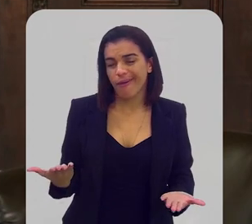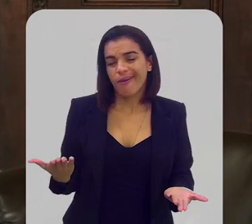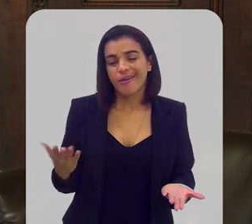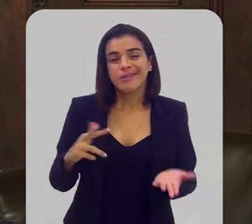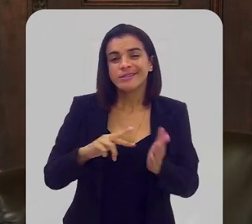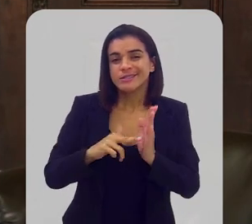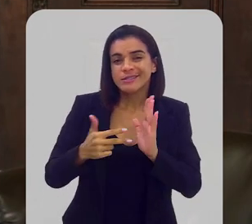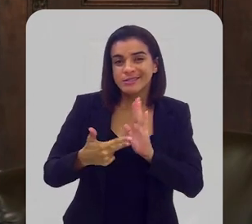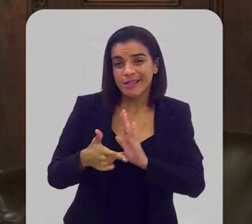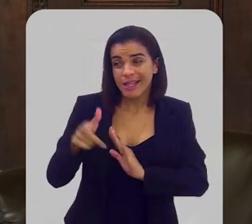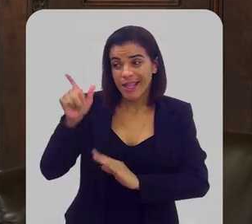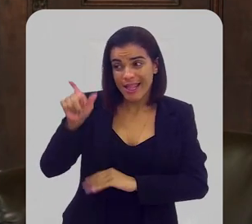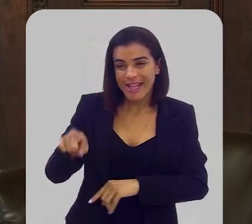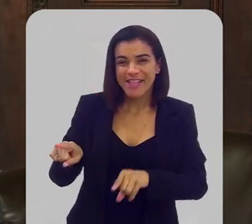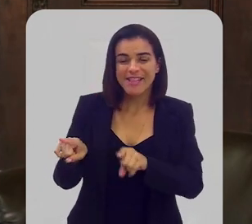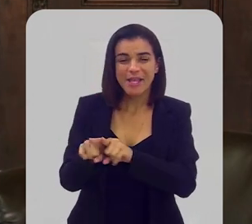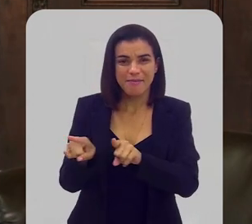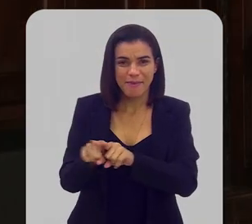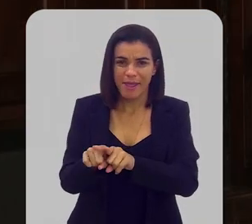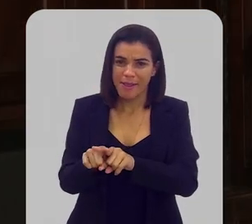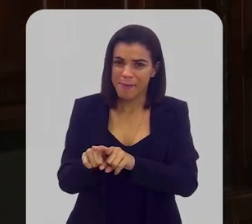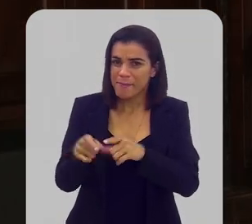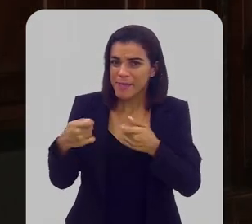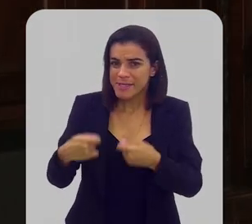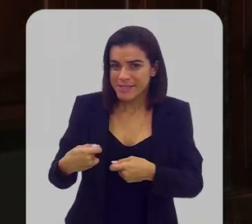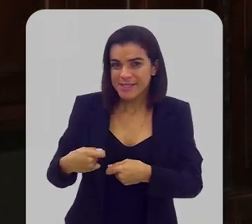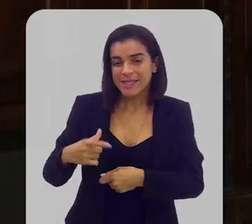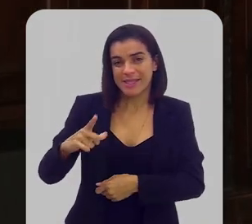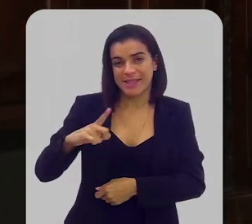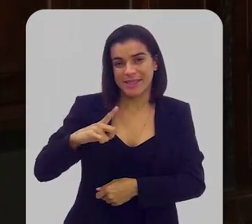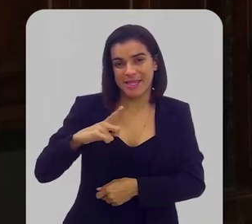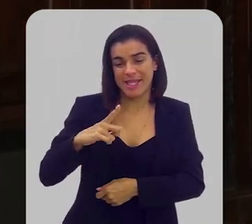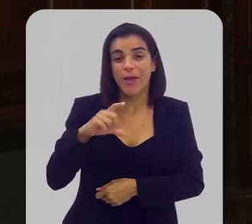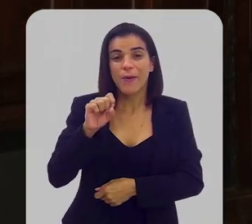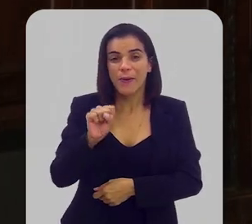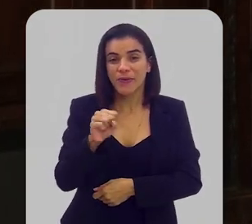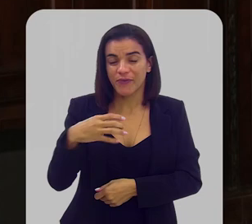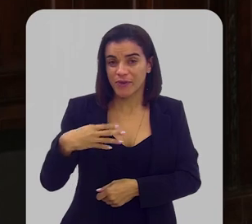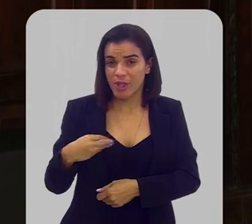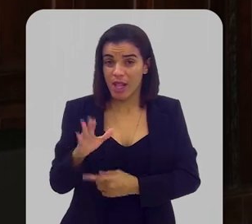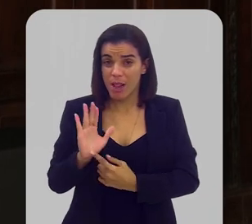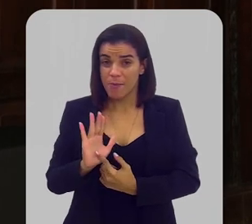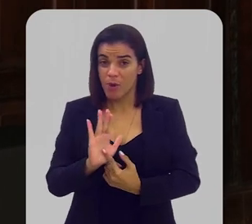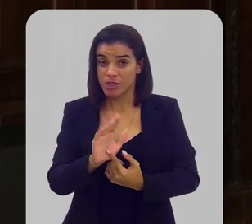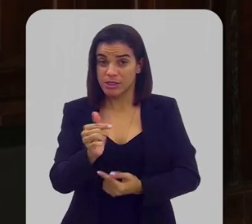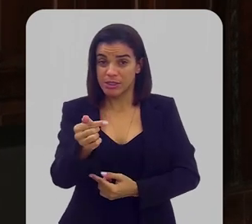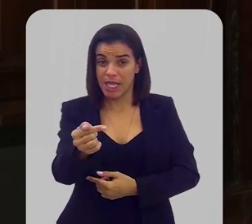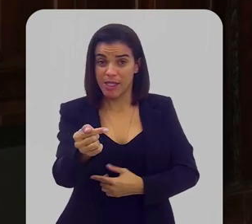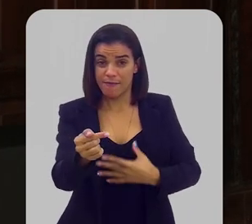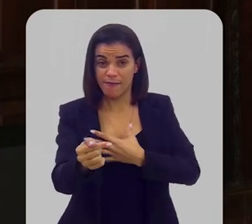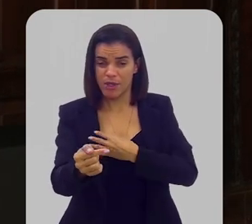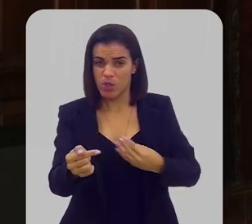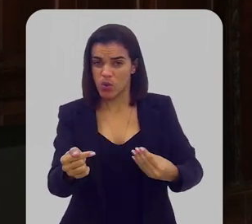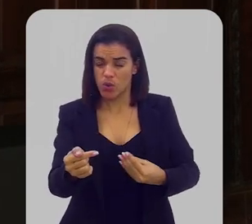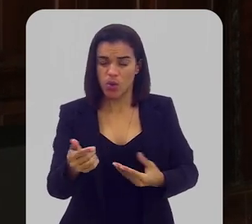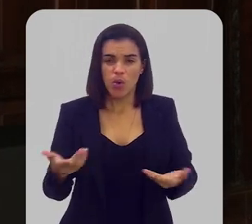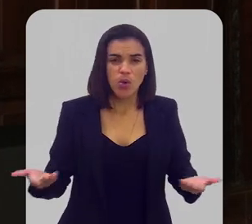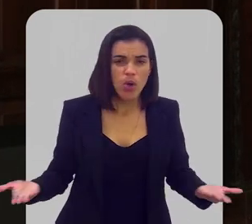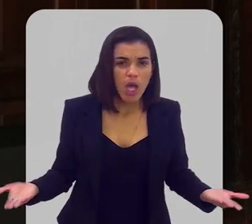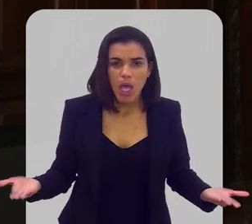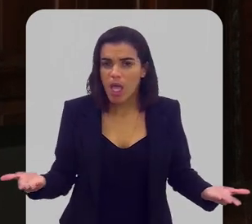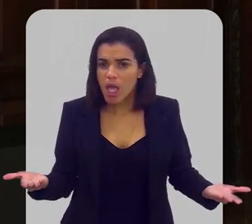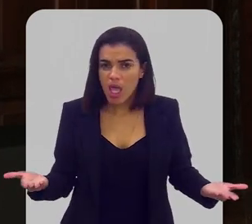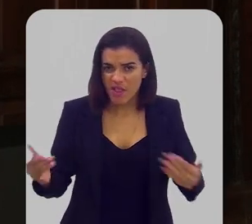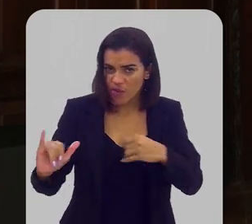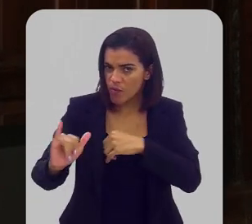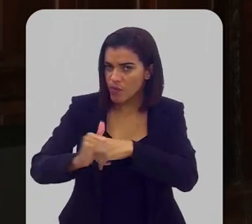que, tecnicamente, ele também deveria ter os 8 filhos. Então, Jessé apresenta os 7. E Samuca